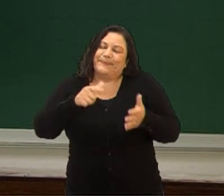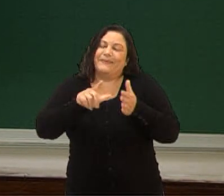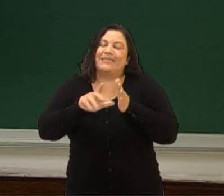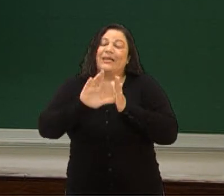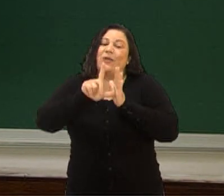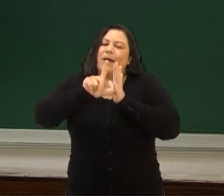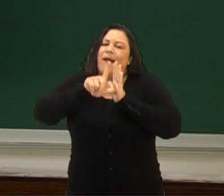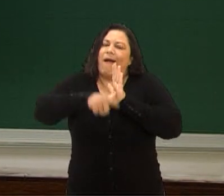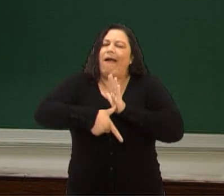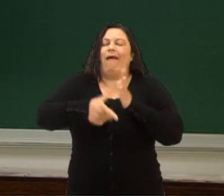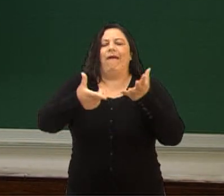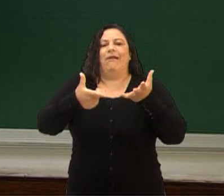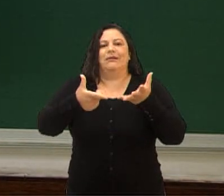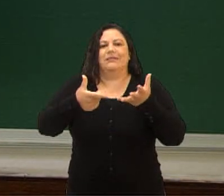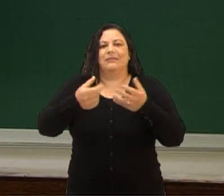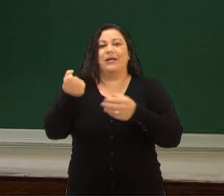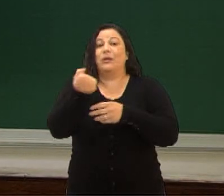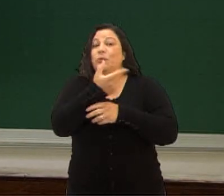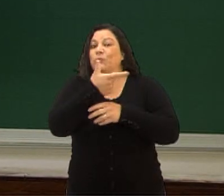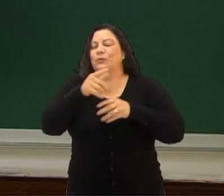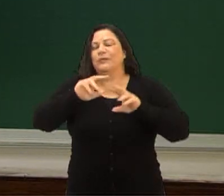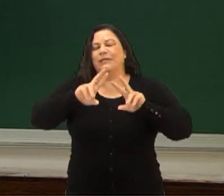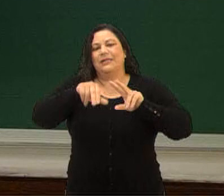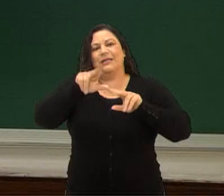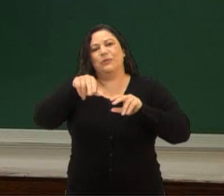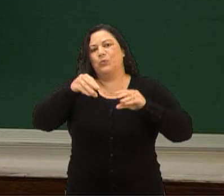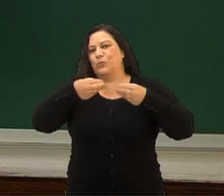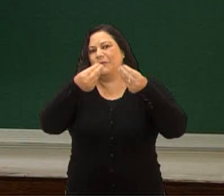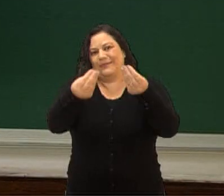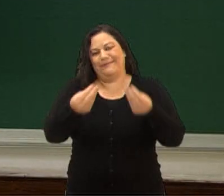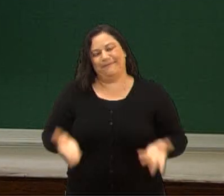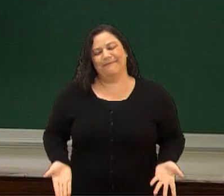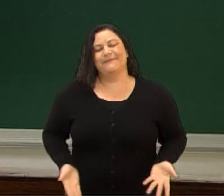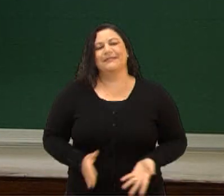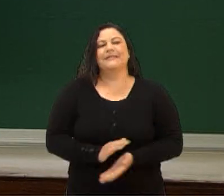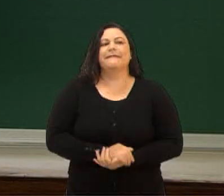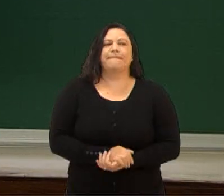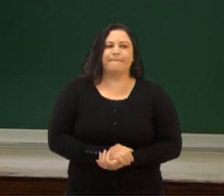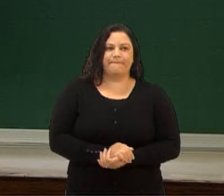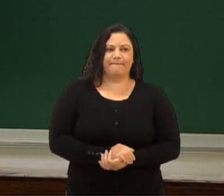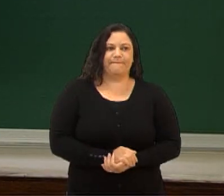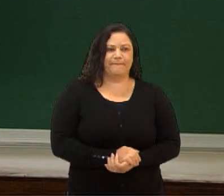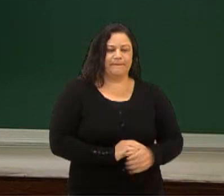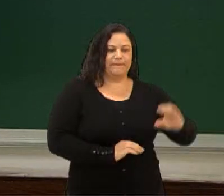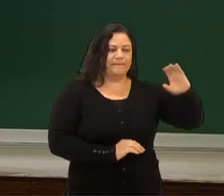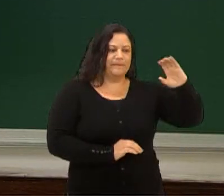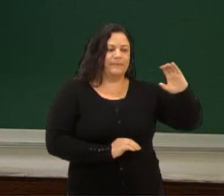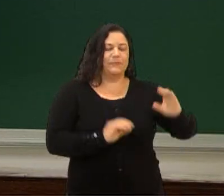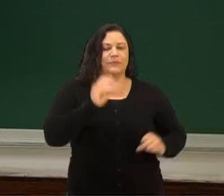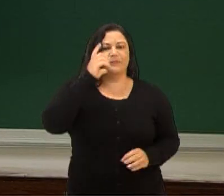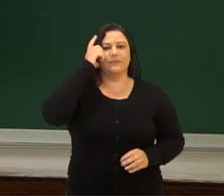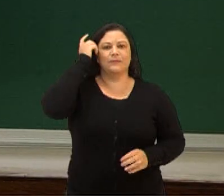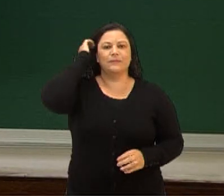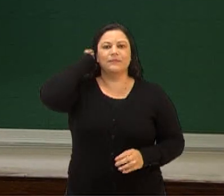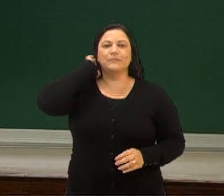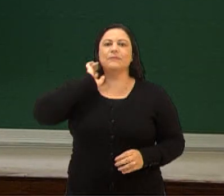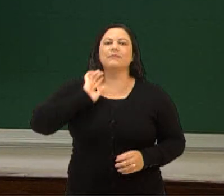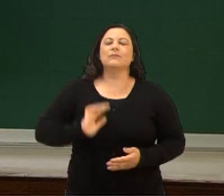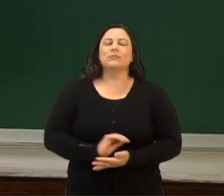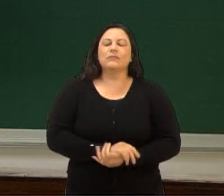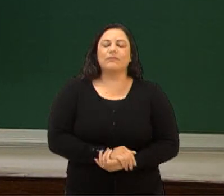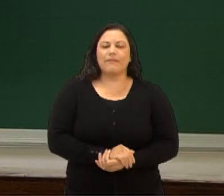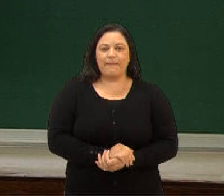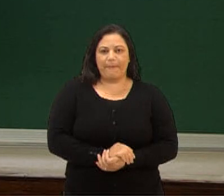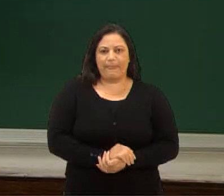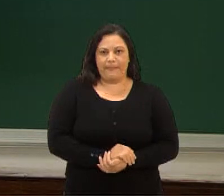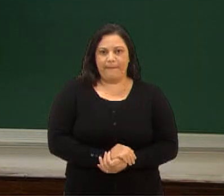tarde do que nunca, é muito usado. Letter C. He borrowed my car for a day, but